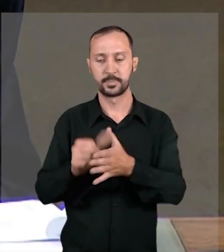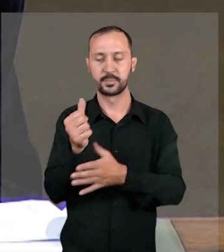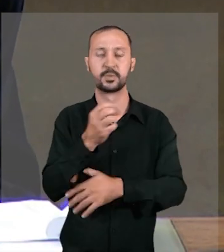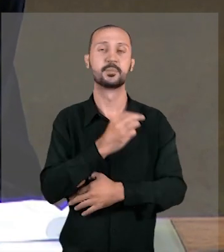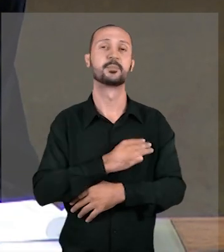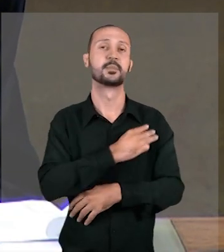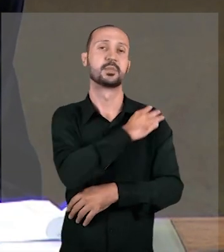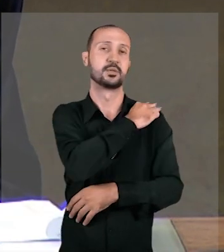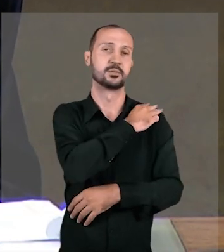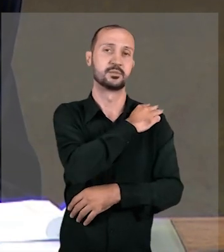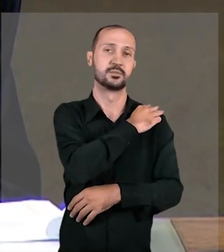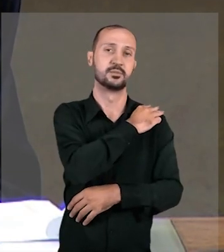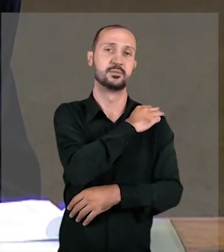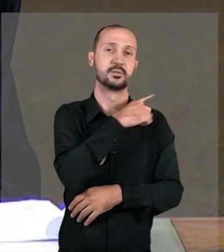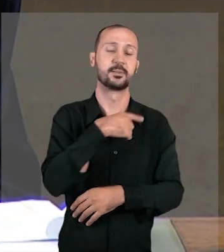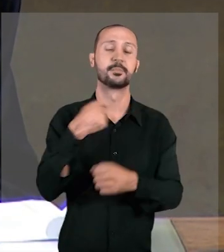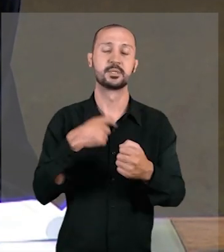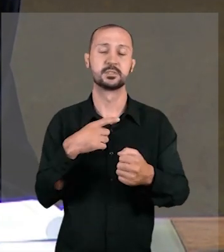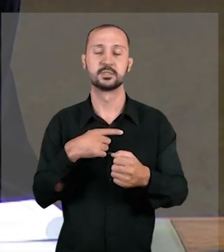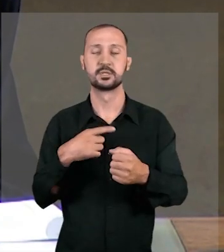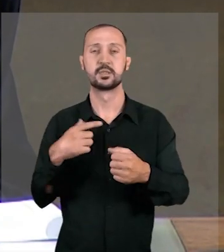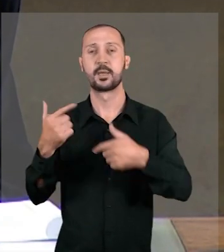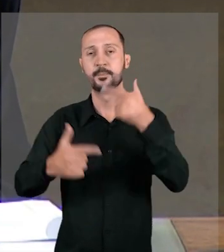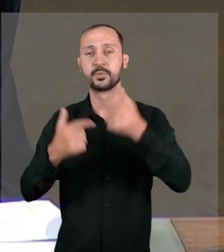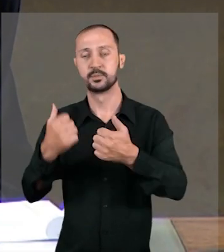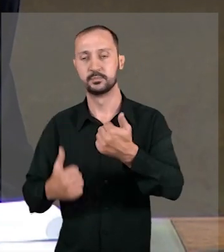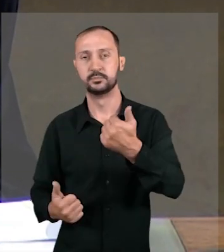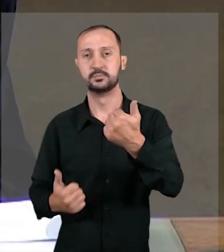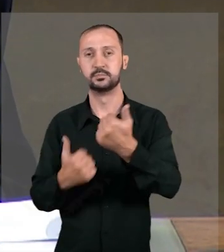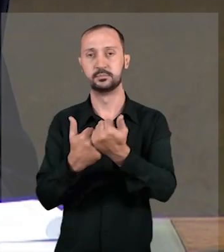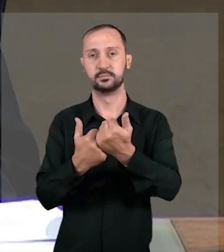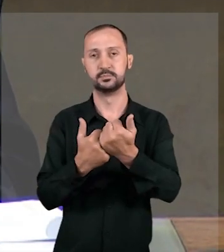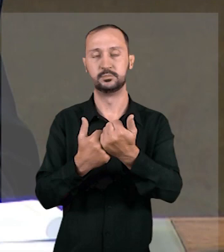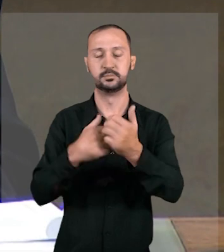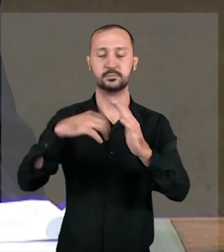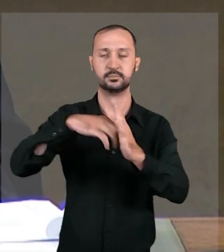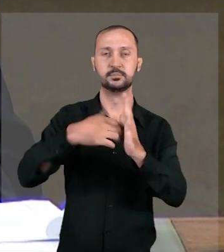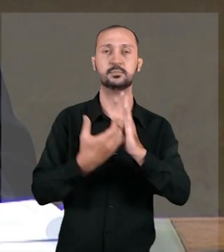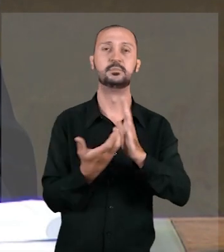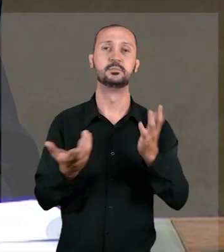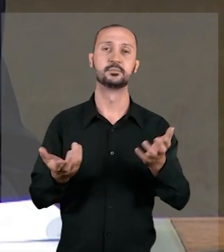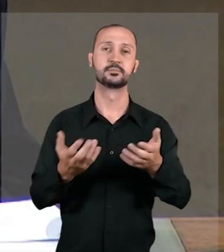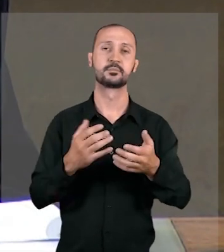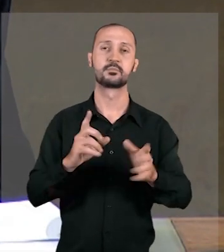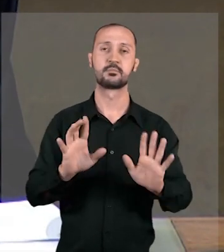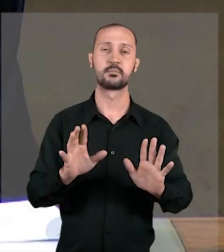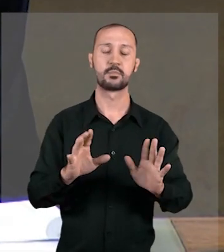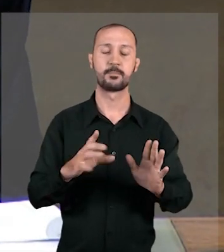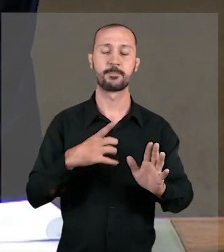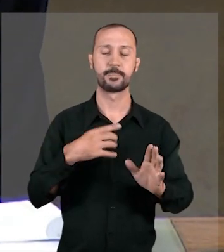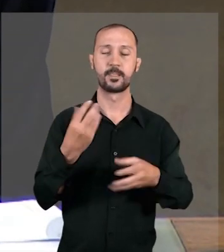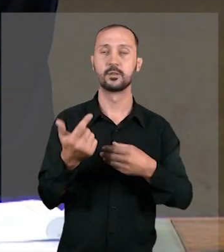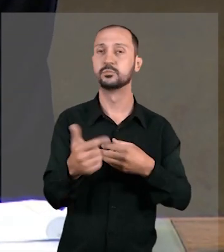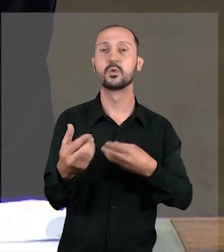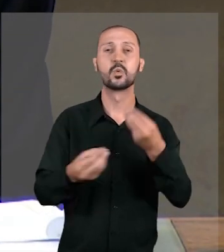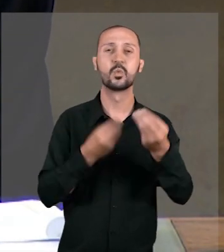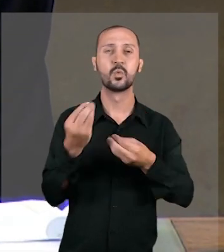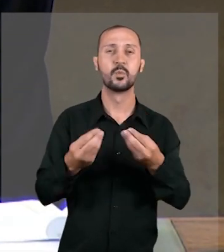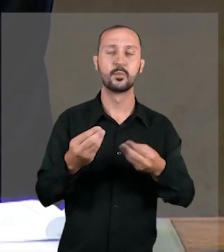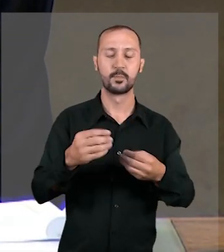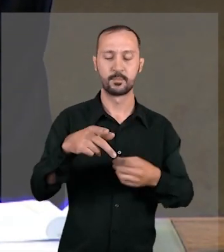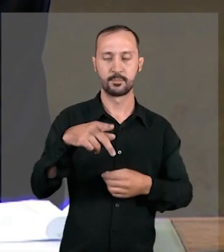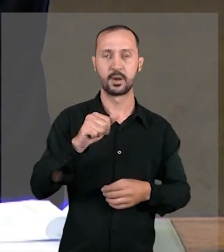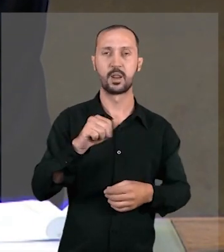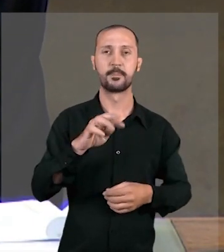cuja sustentação depende do apoio político do Congresso. O parlamentarismo puro não tem como funcionar no